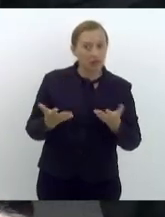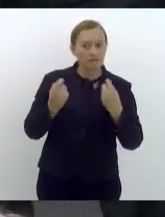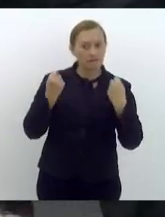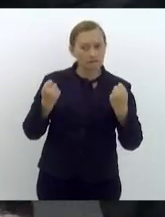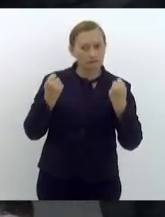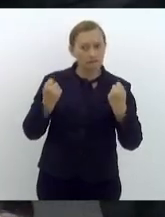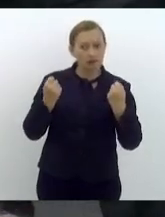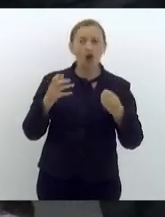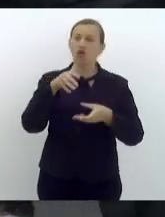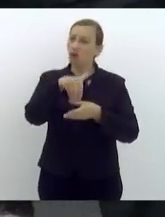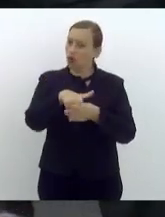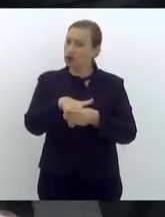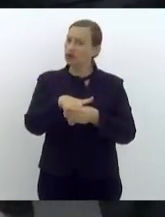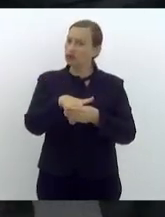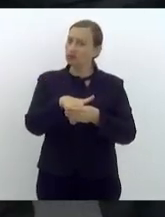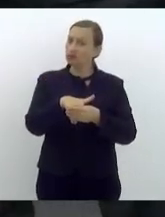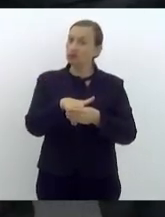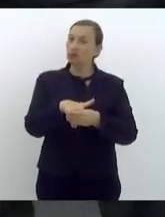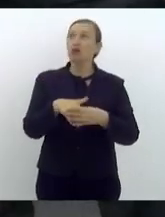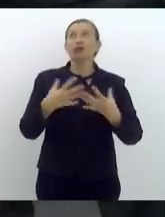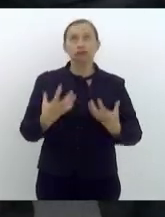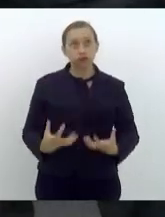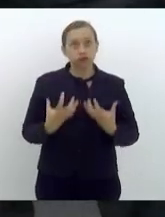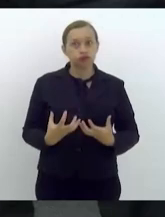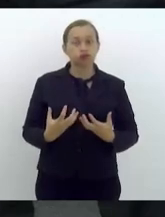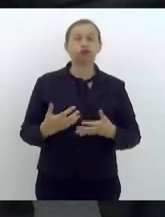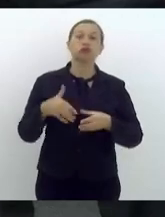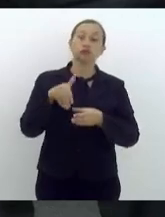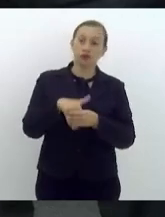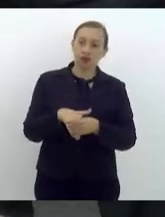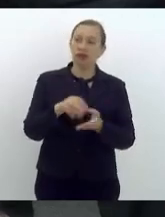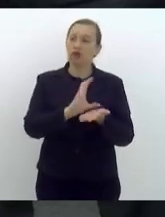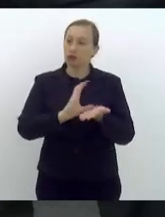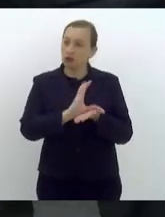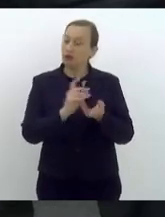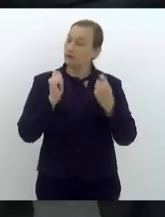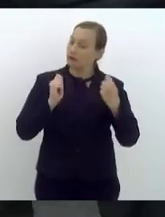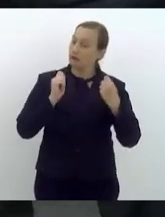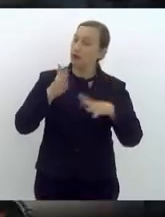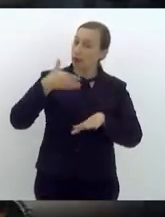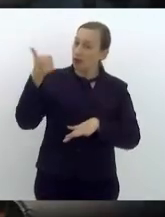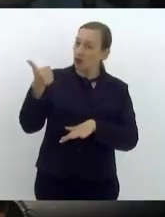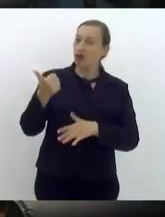presidente, votando aí, cansado de votar em conselheiro e torcendo para que melhore.